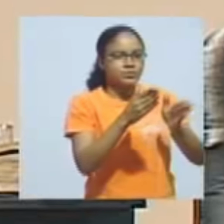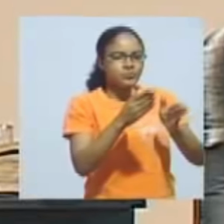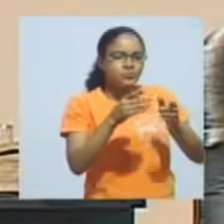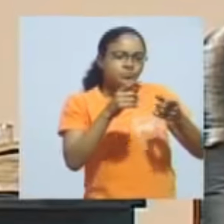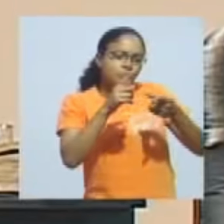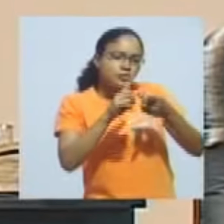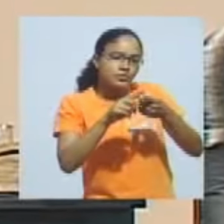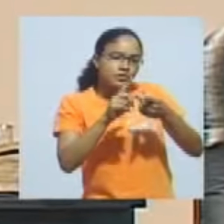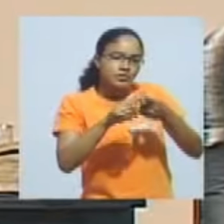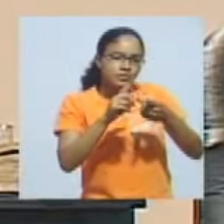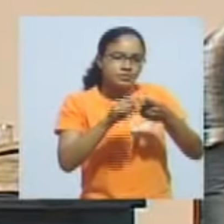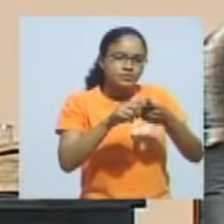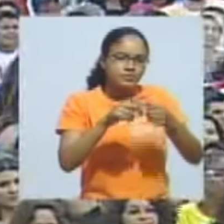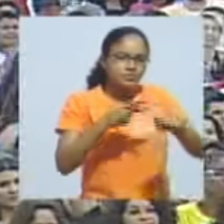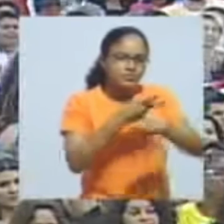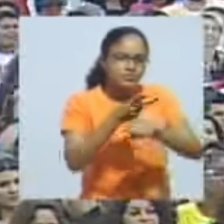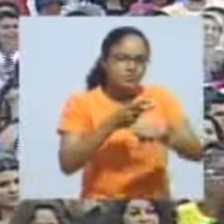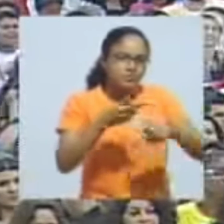do alto.